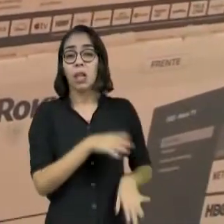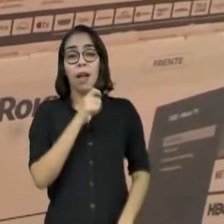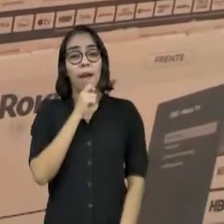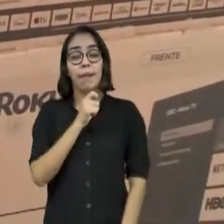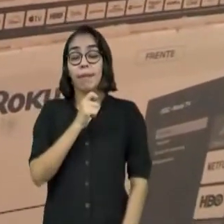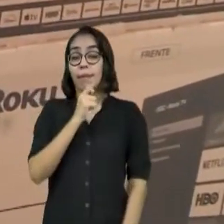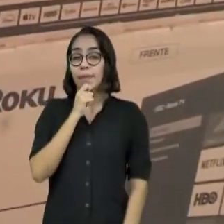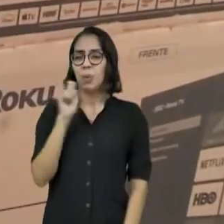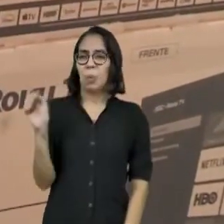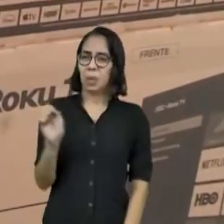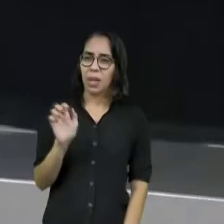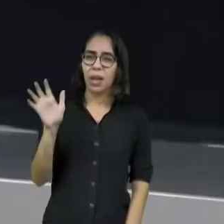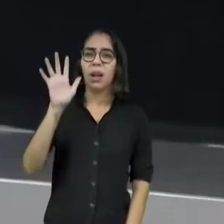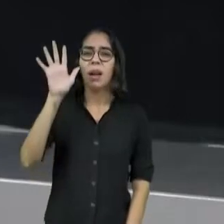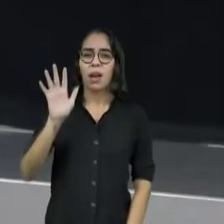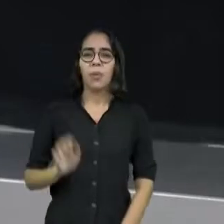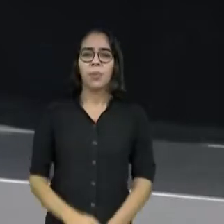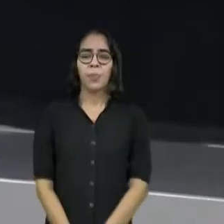Tá caro demais.